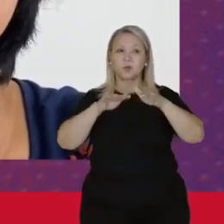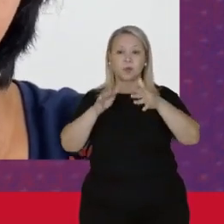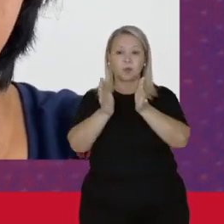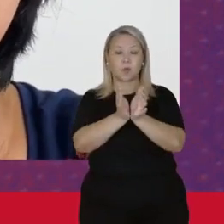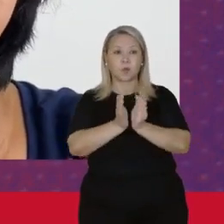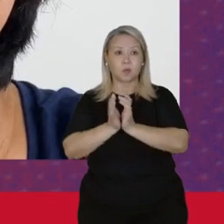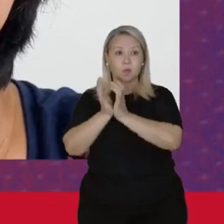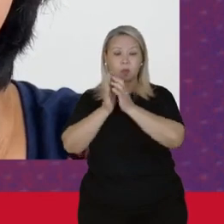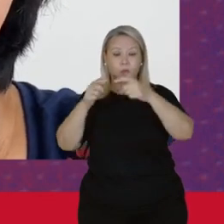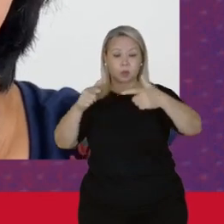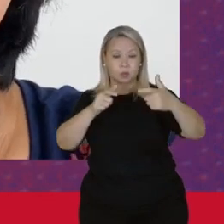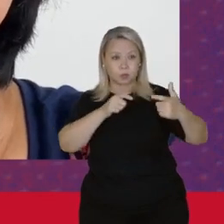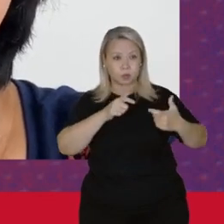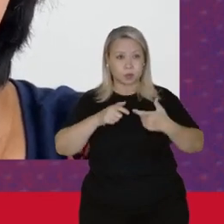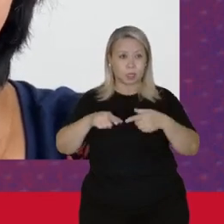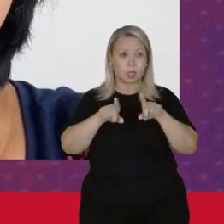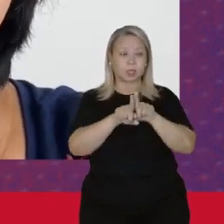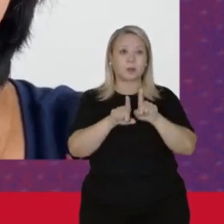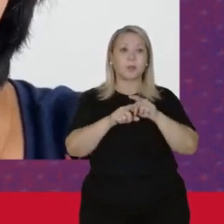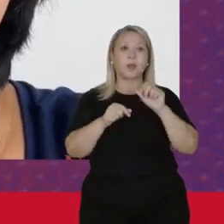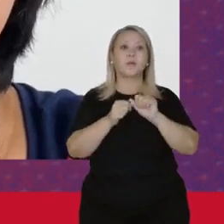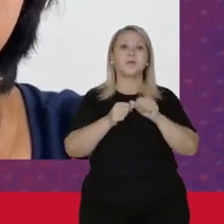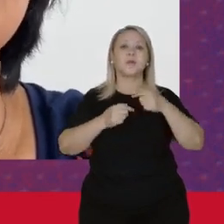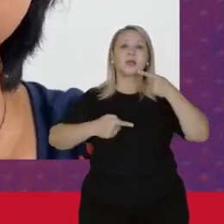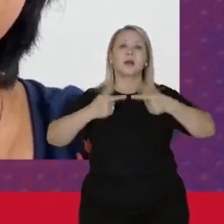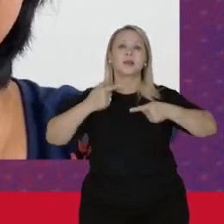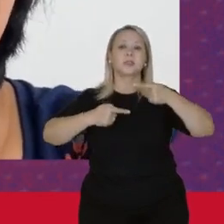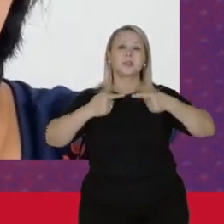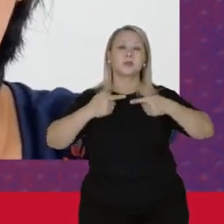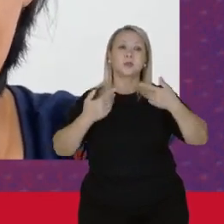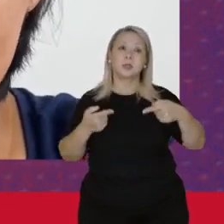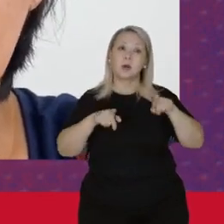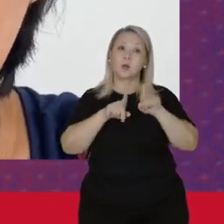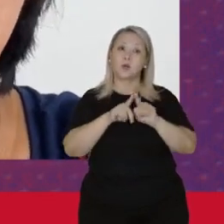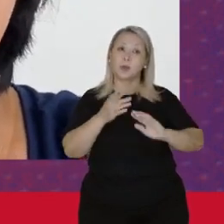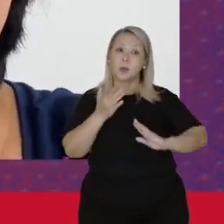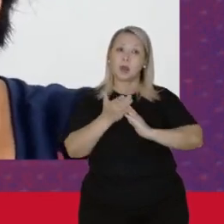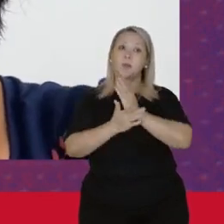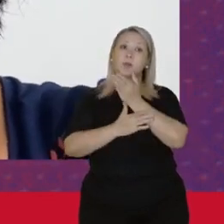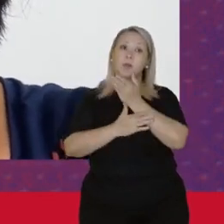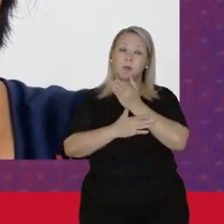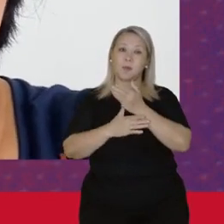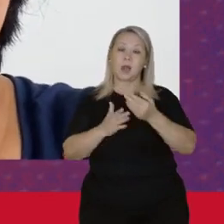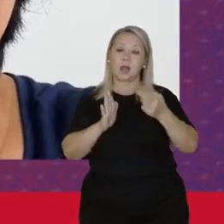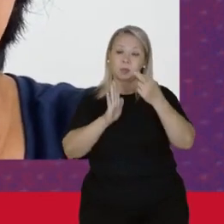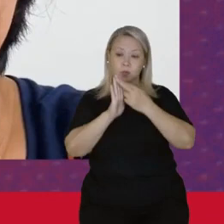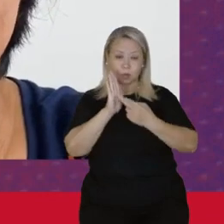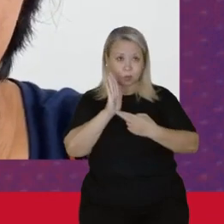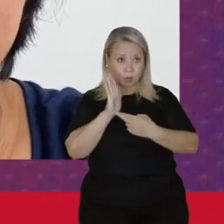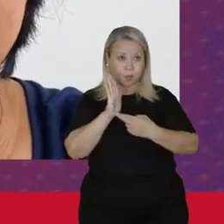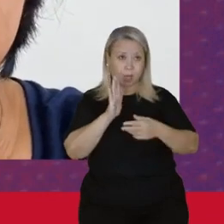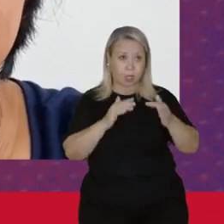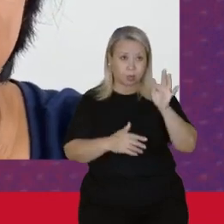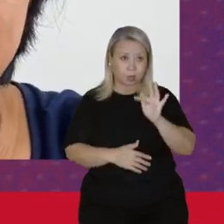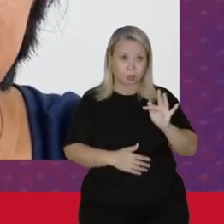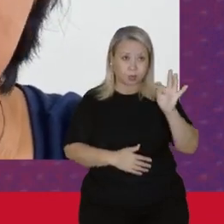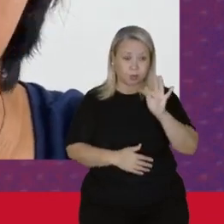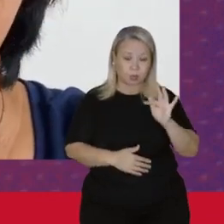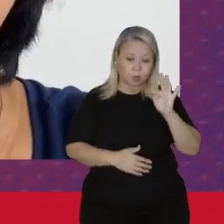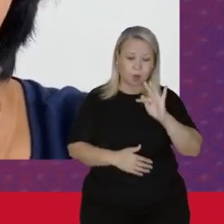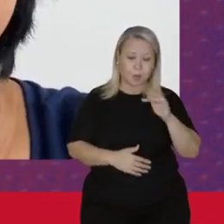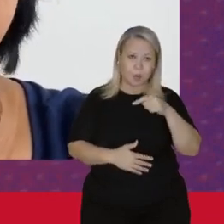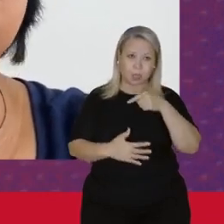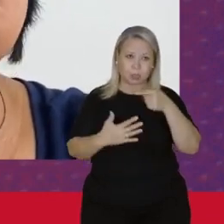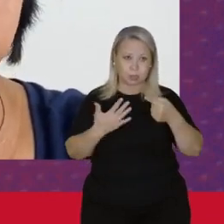vários outros espaços também fizeram essa discussão, também aprovaram como um regramento de funcionamento da